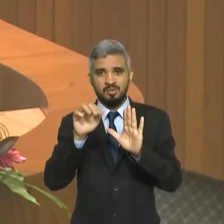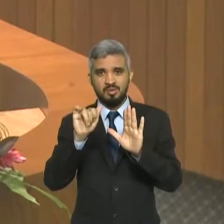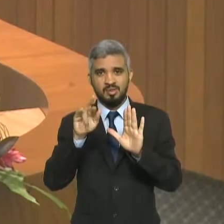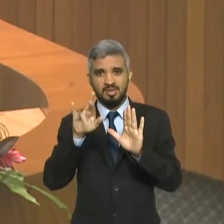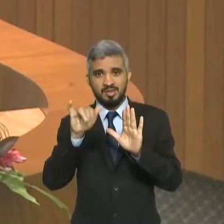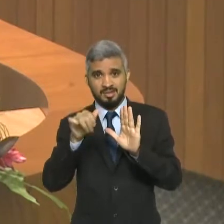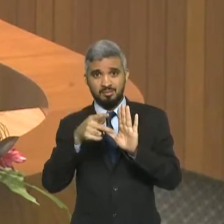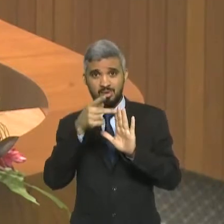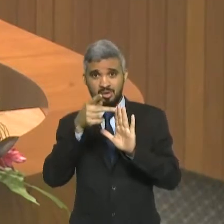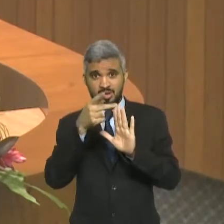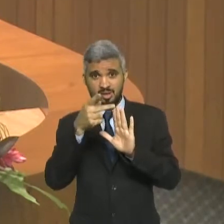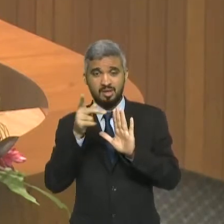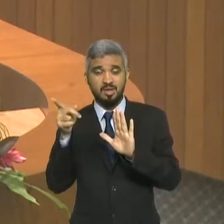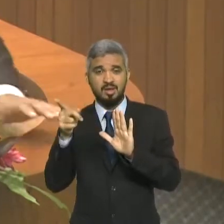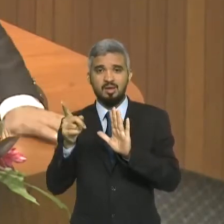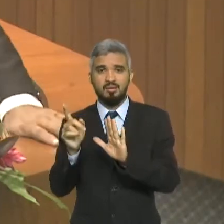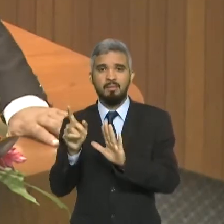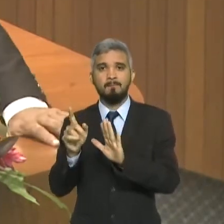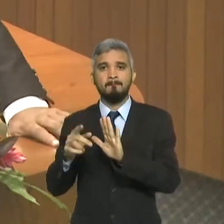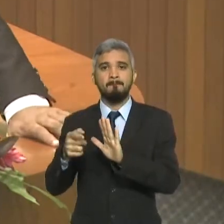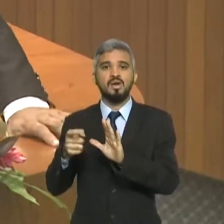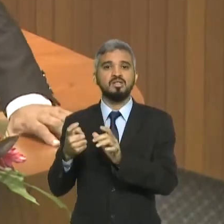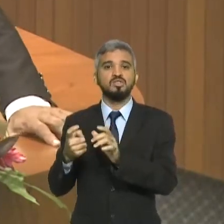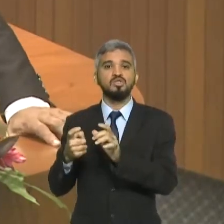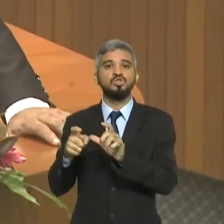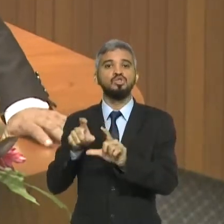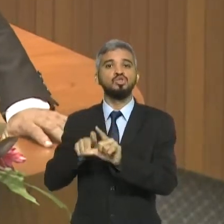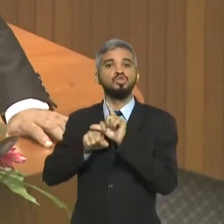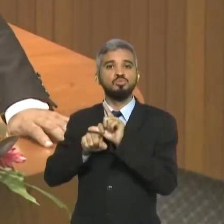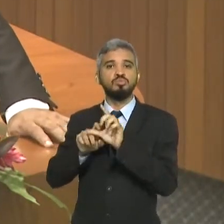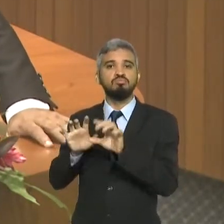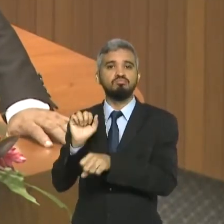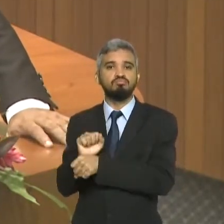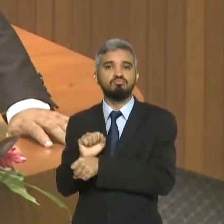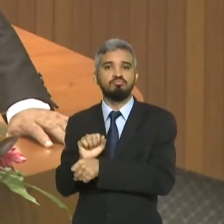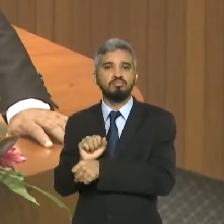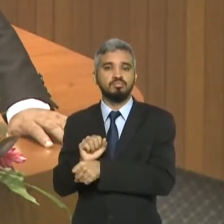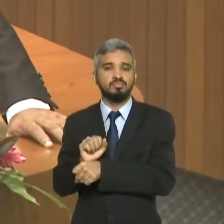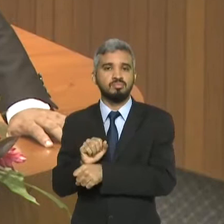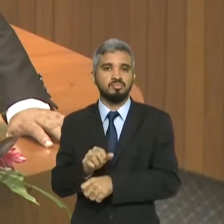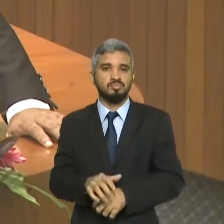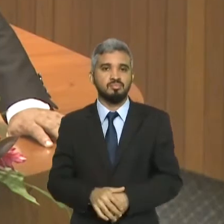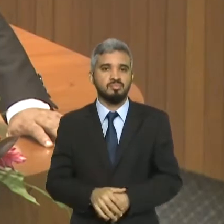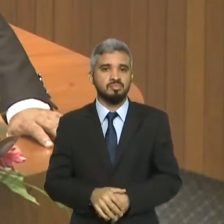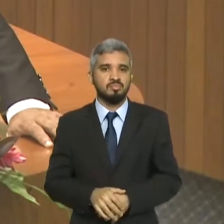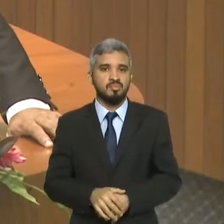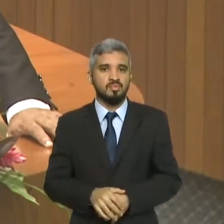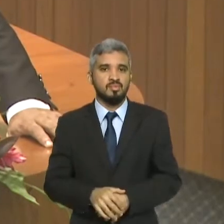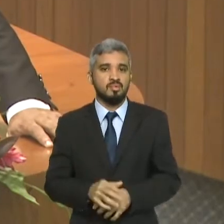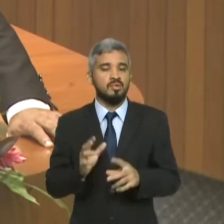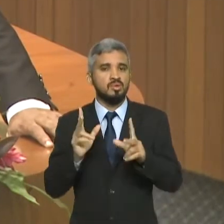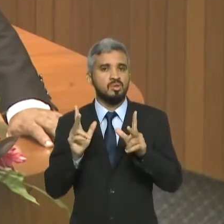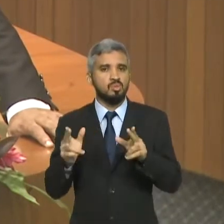metendo a mão no bolso do motorista maranhense. Seu Francisco Najib, na mesma prática de outros